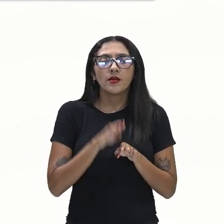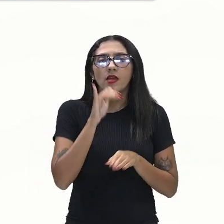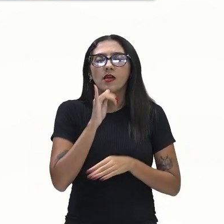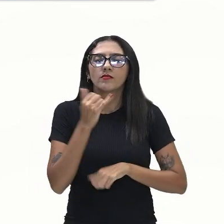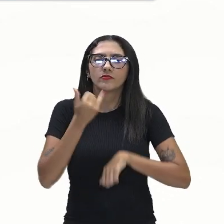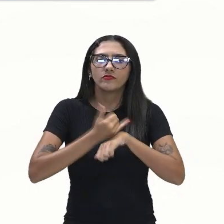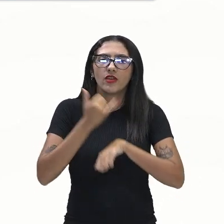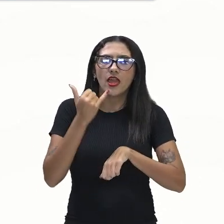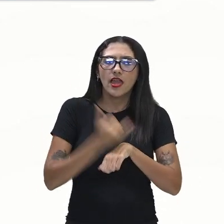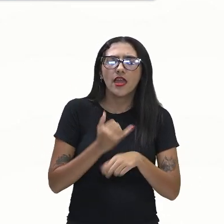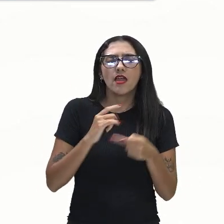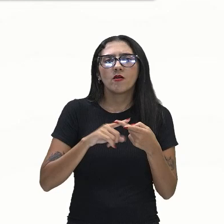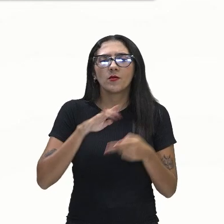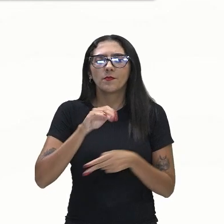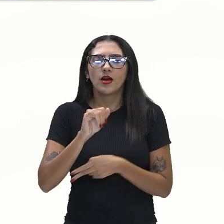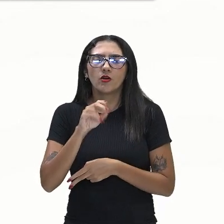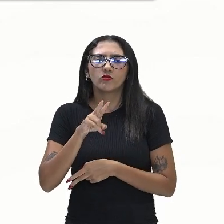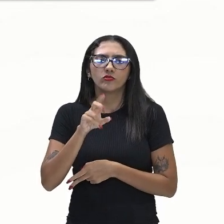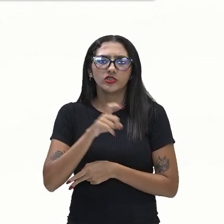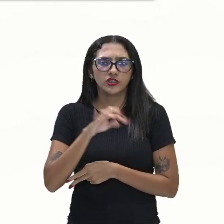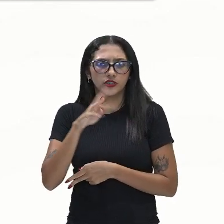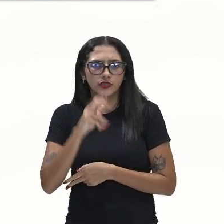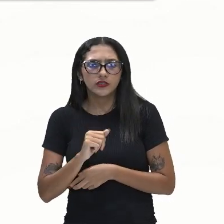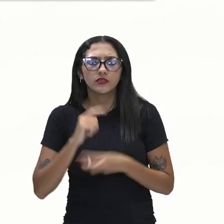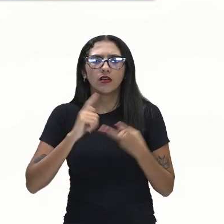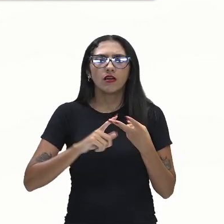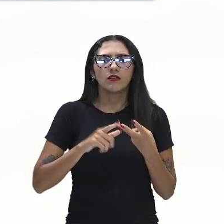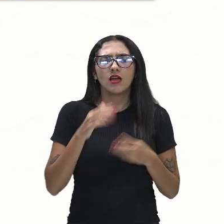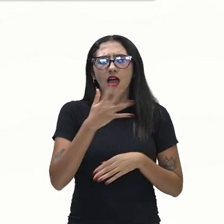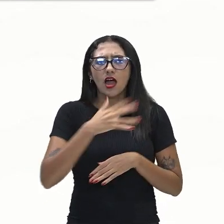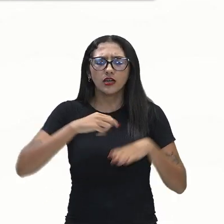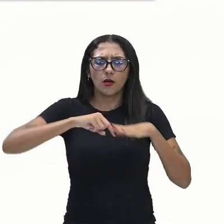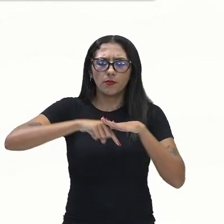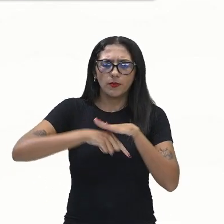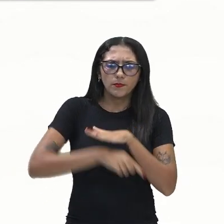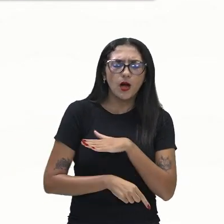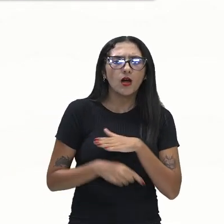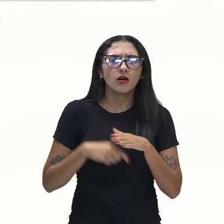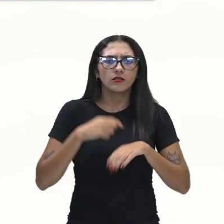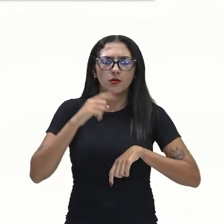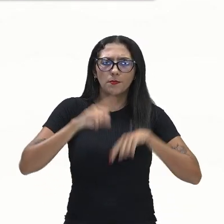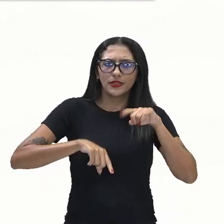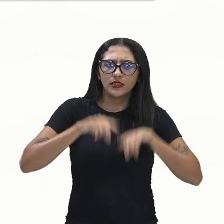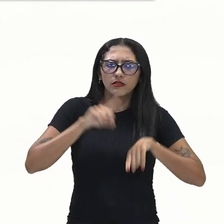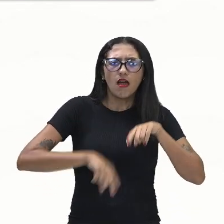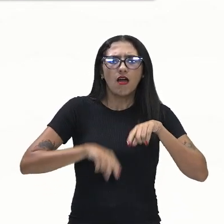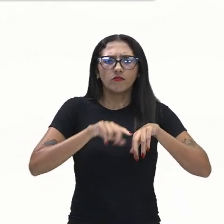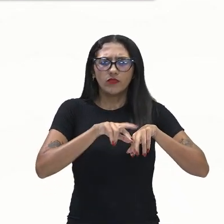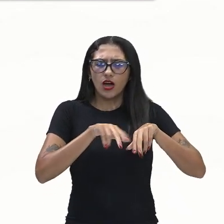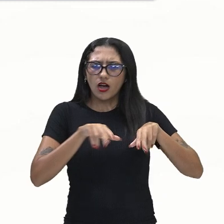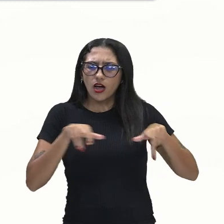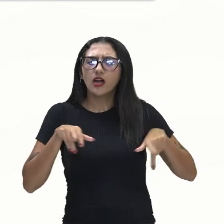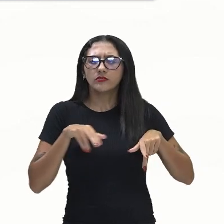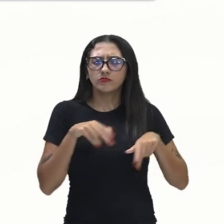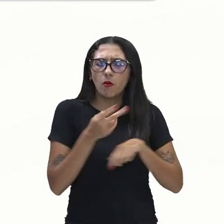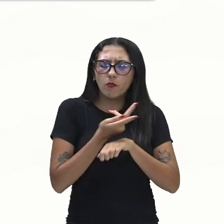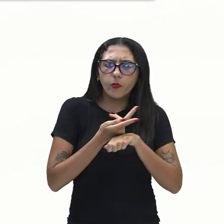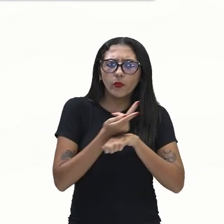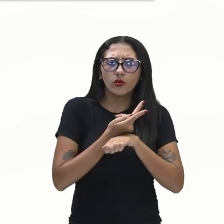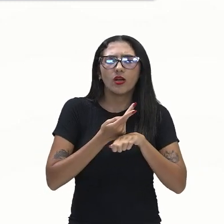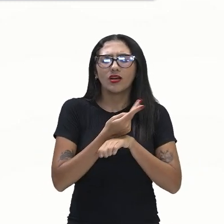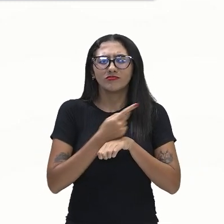ferro e bauxita, garimpo ilegal, que é a imagem que eu estava comentando com vocês,